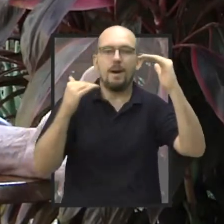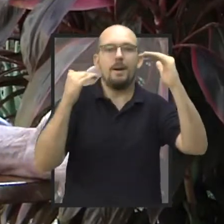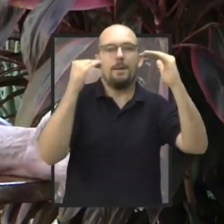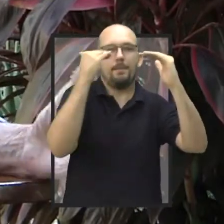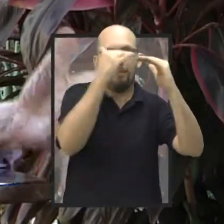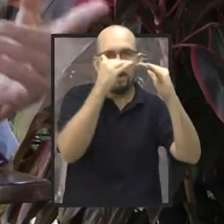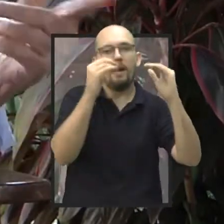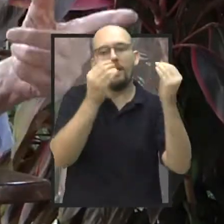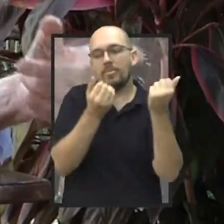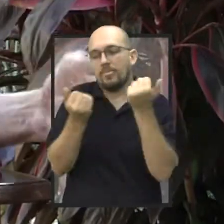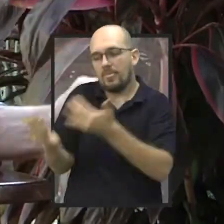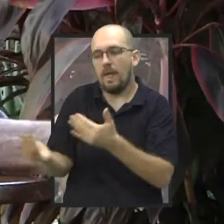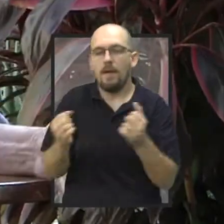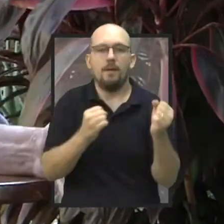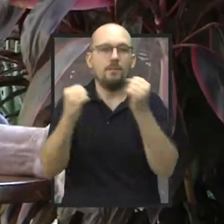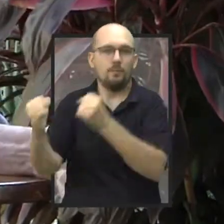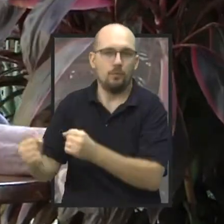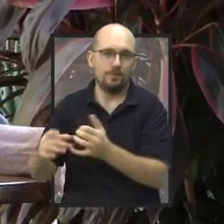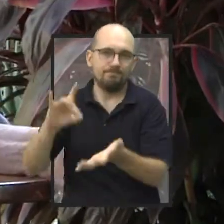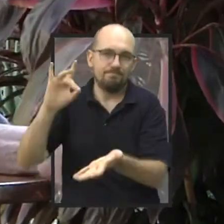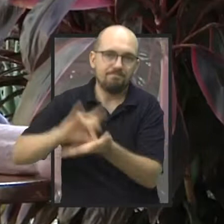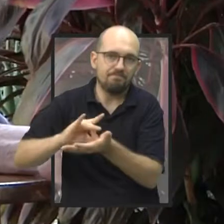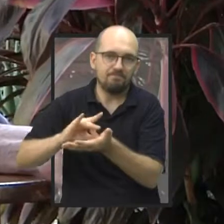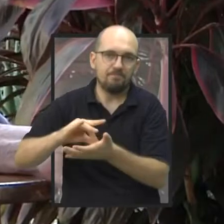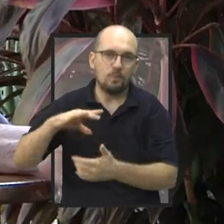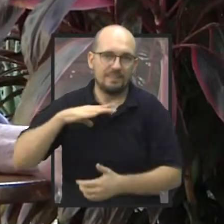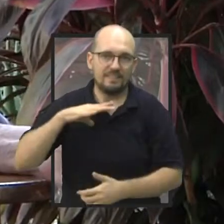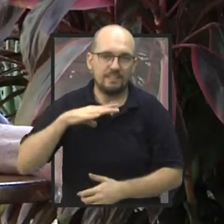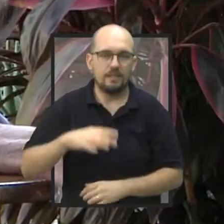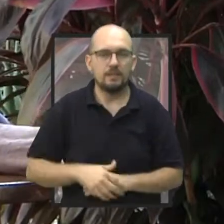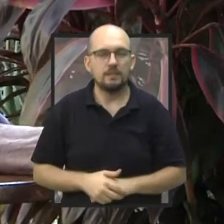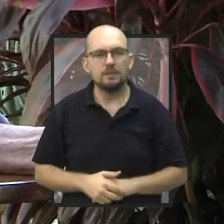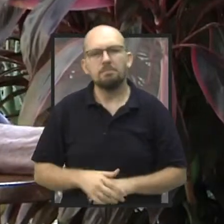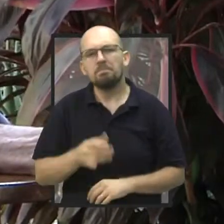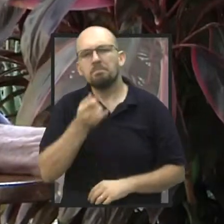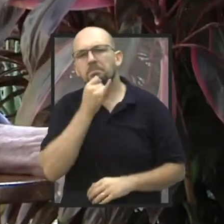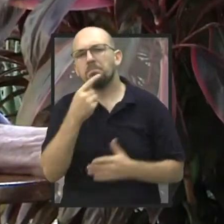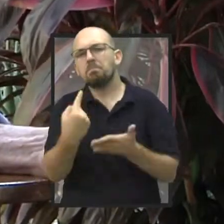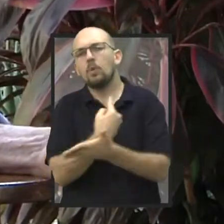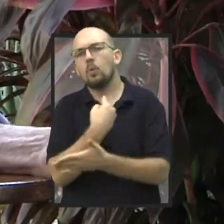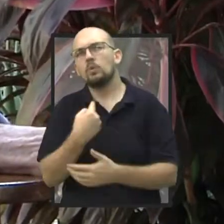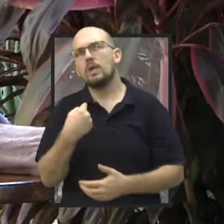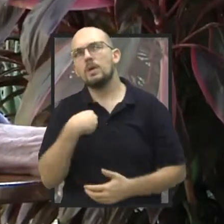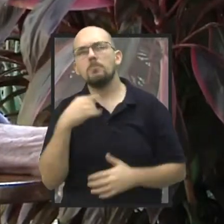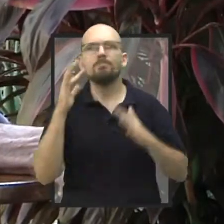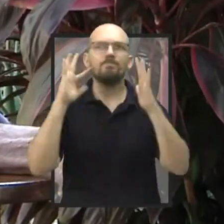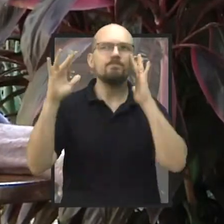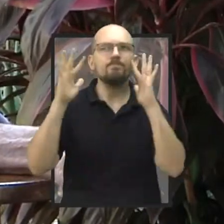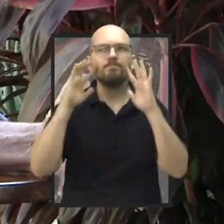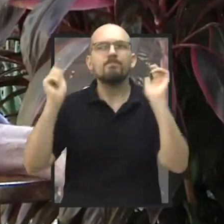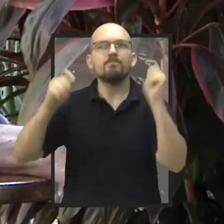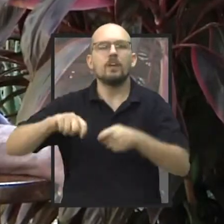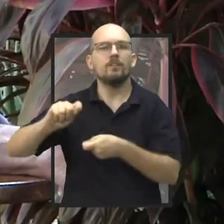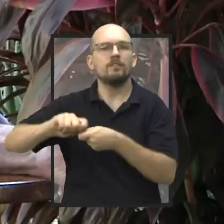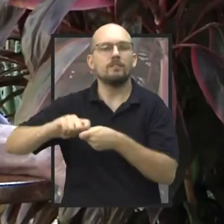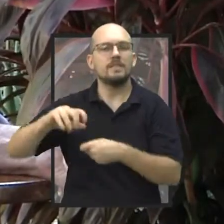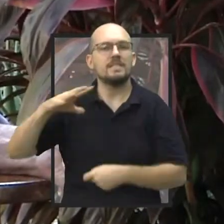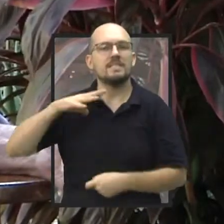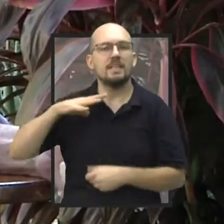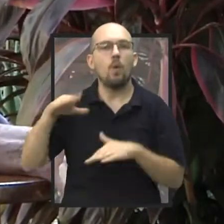os municípios. Então, você me pergunta, o que você enxerga que o município possa fazer?